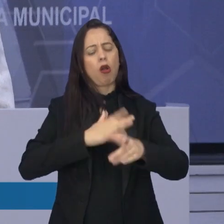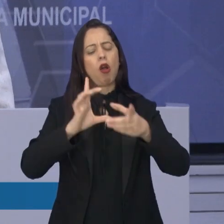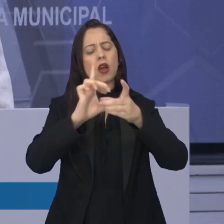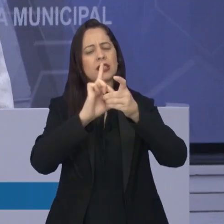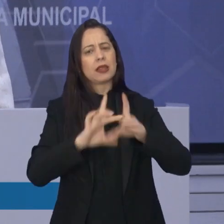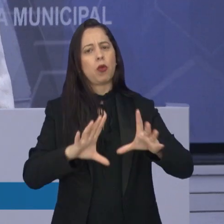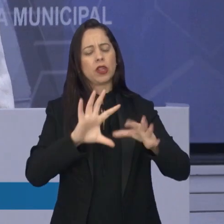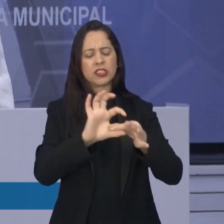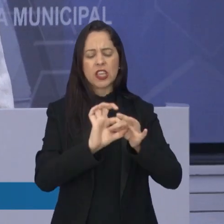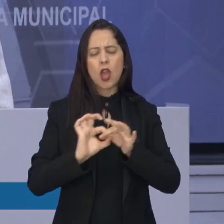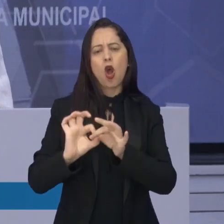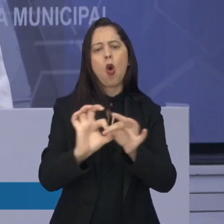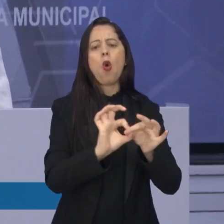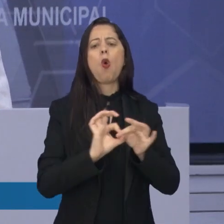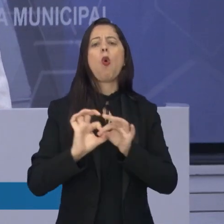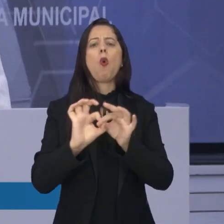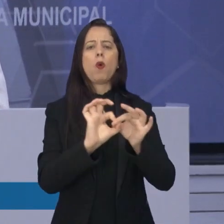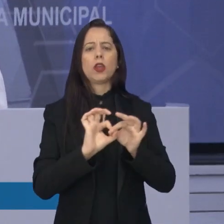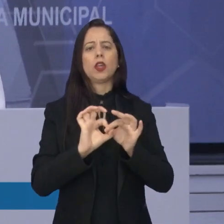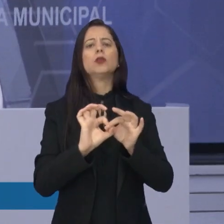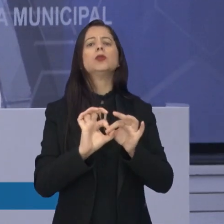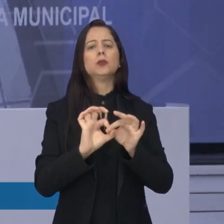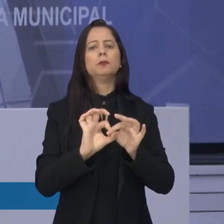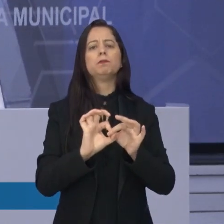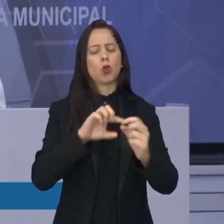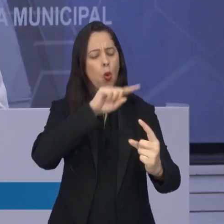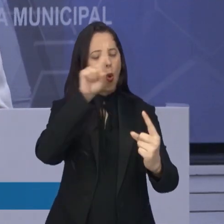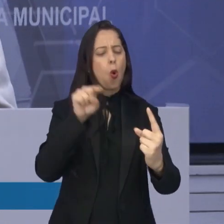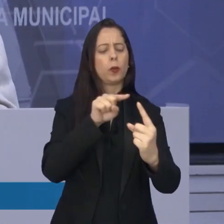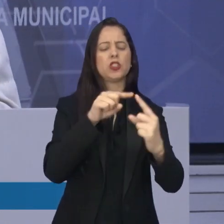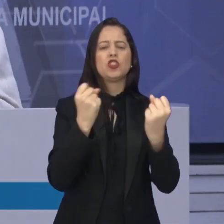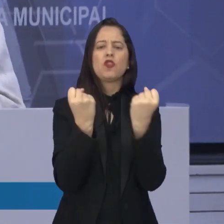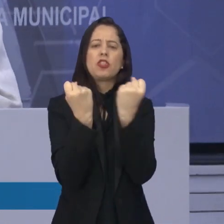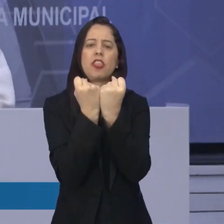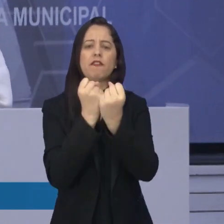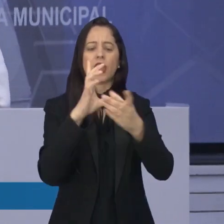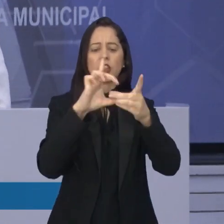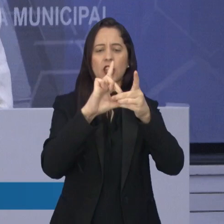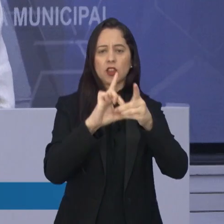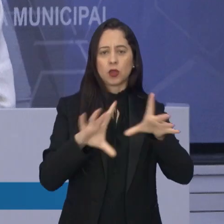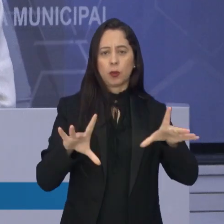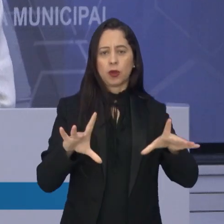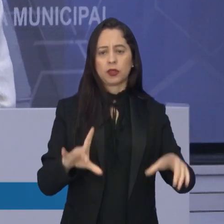estamos unidos por essa forte convicção em defesa da democracia.